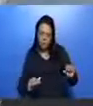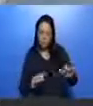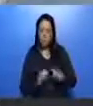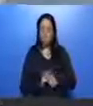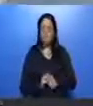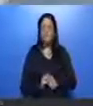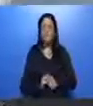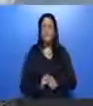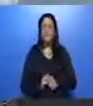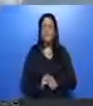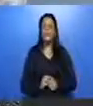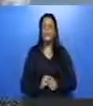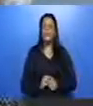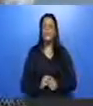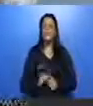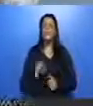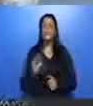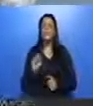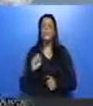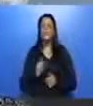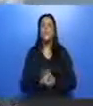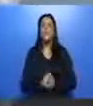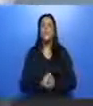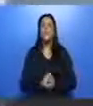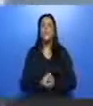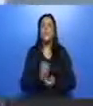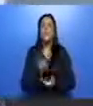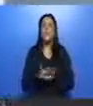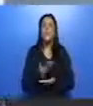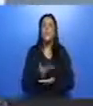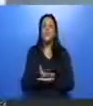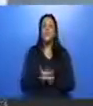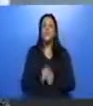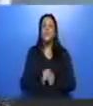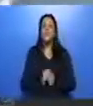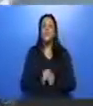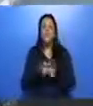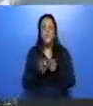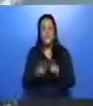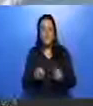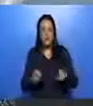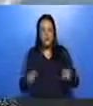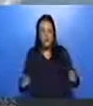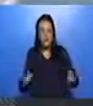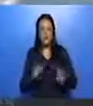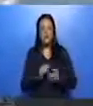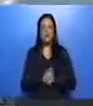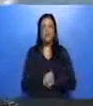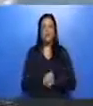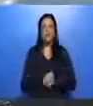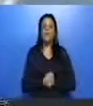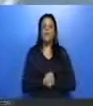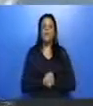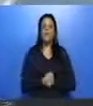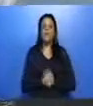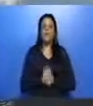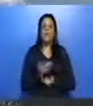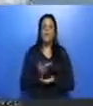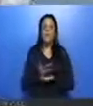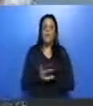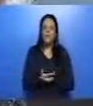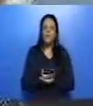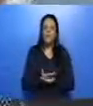língua, ou seja, não é produção de texto e nem uma aula de leitura, é a língua em si, a nossa